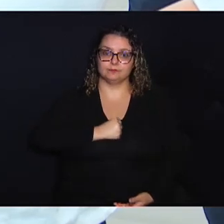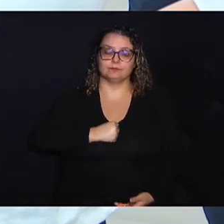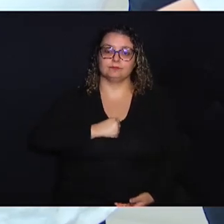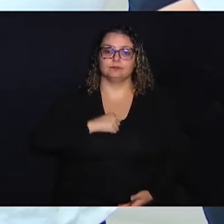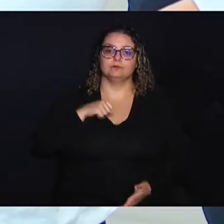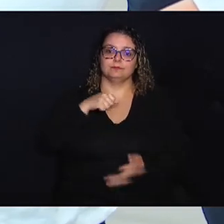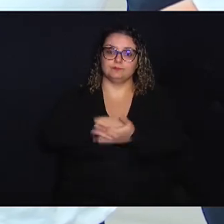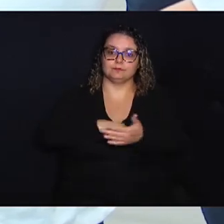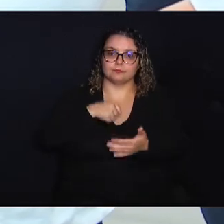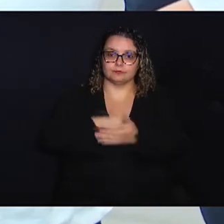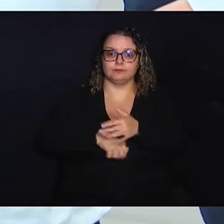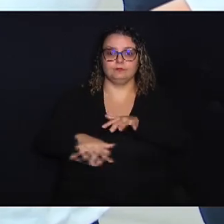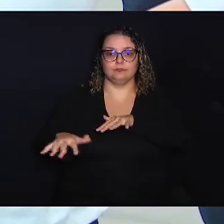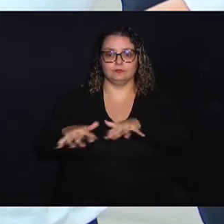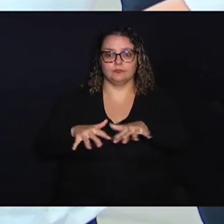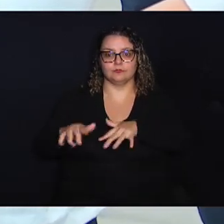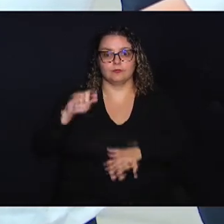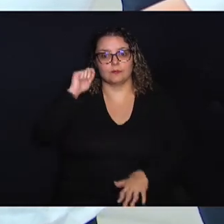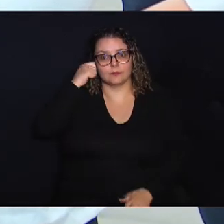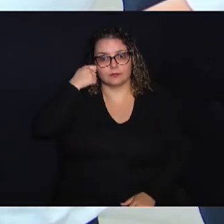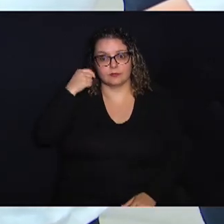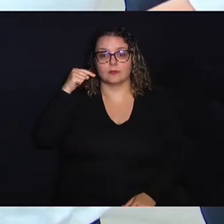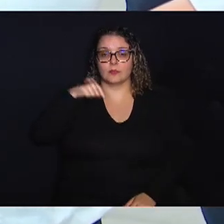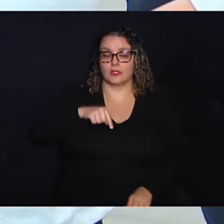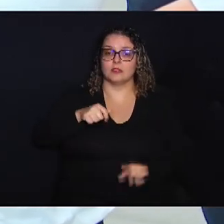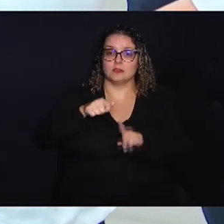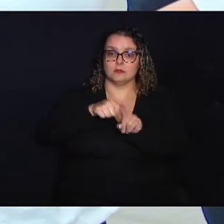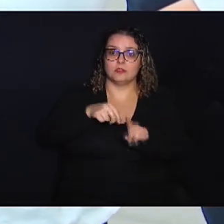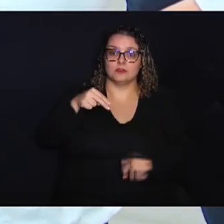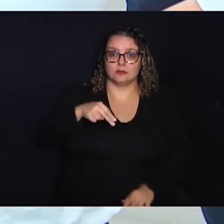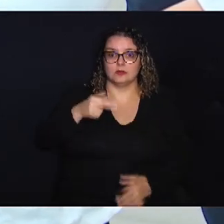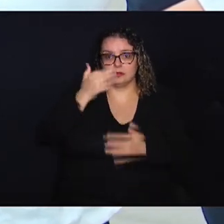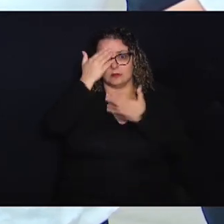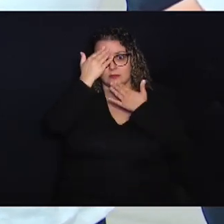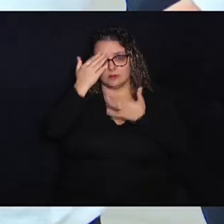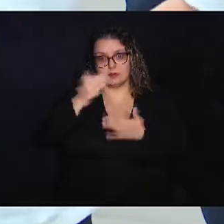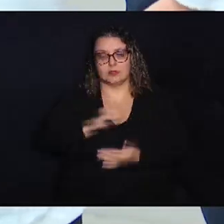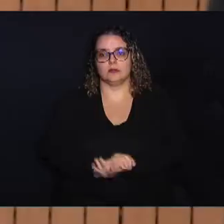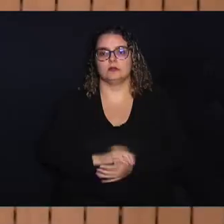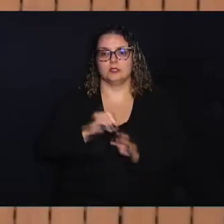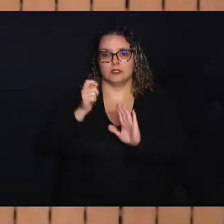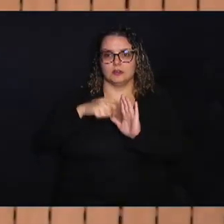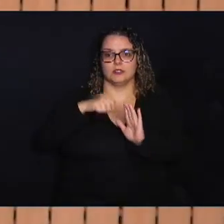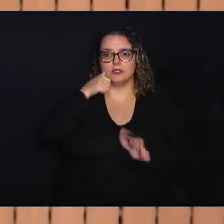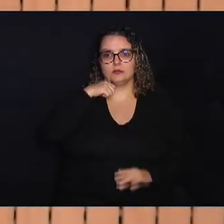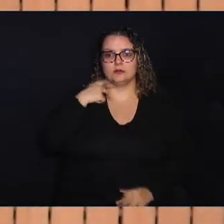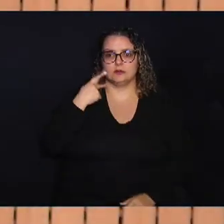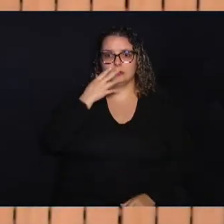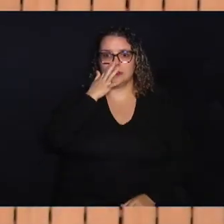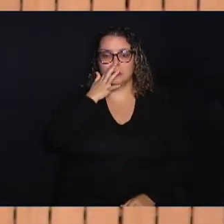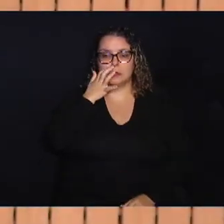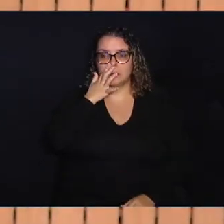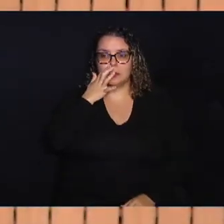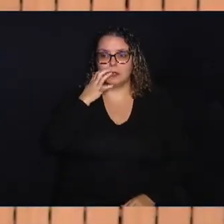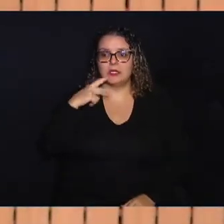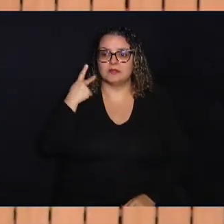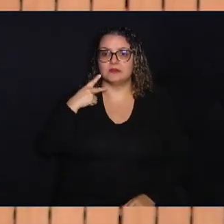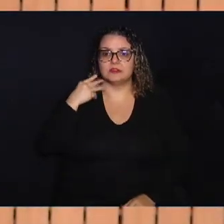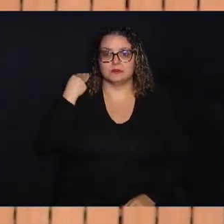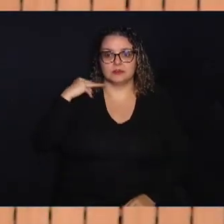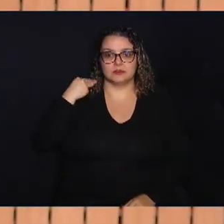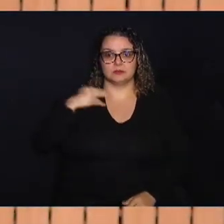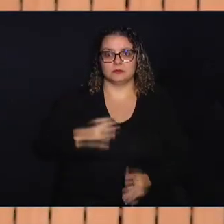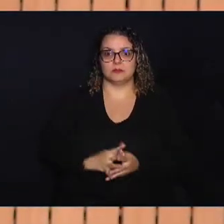luta do movimento negro, ainda mais esse mês de novembro. Muitíssimo obrigada. Registrado, vereadora. Vereadora Mariana